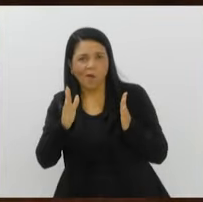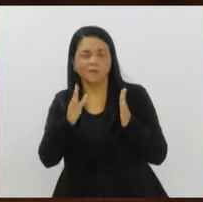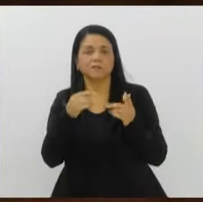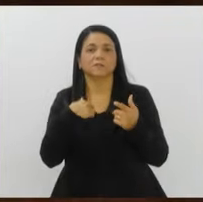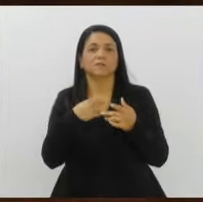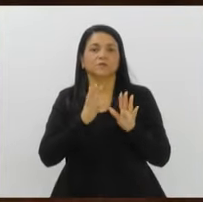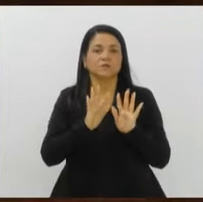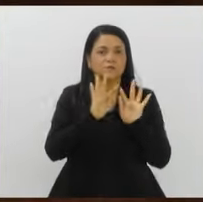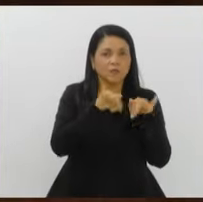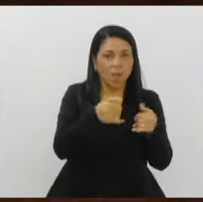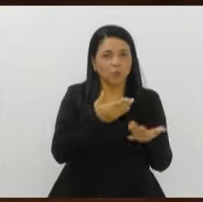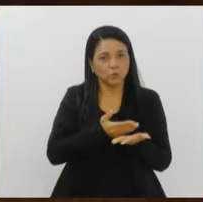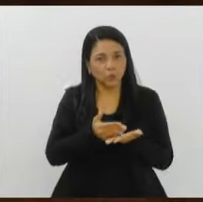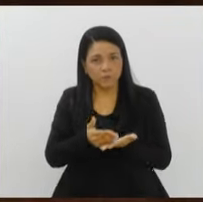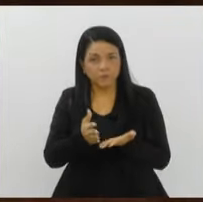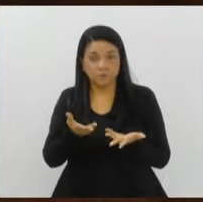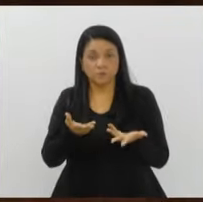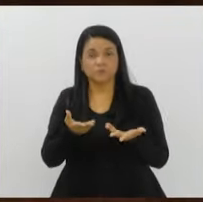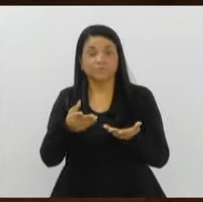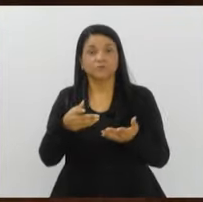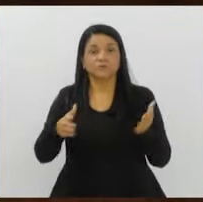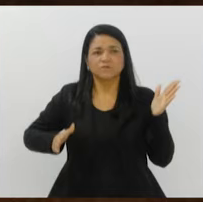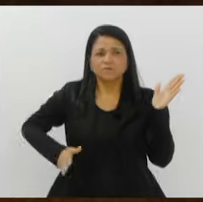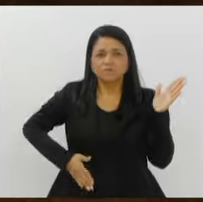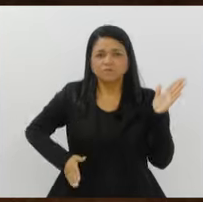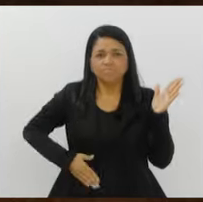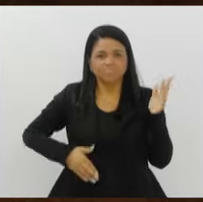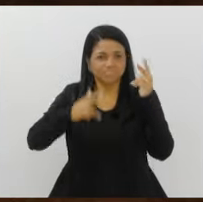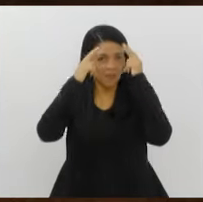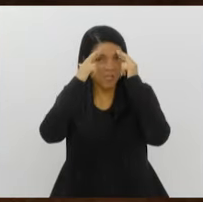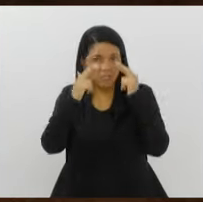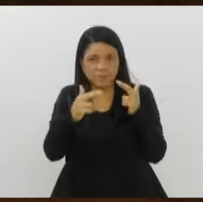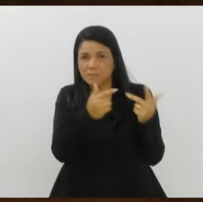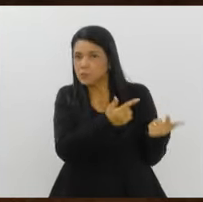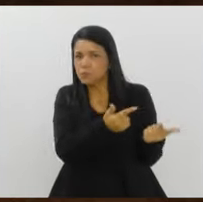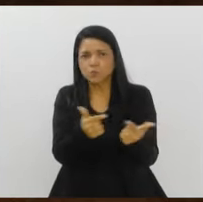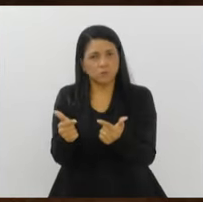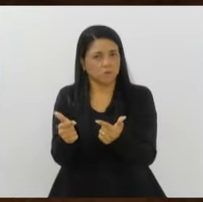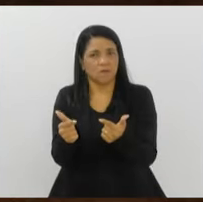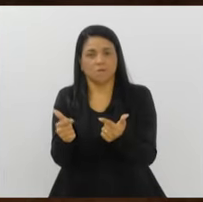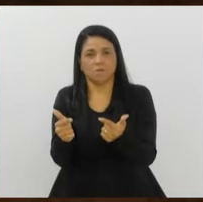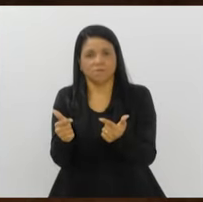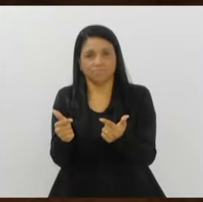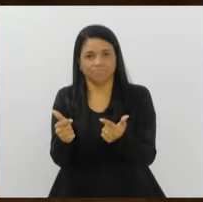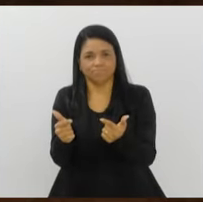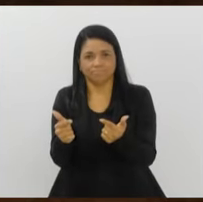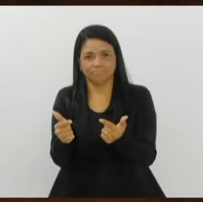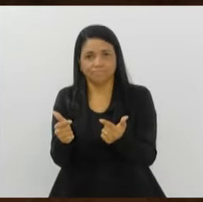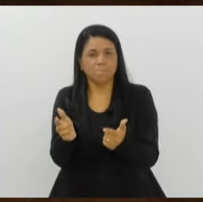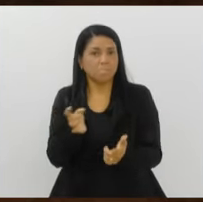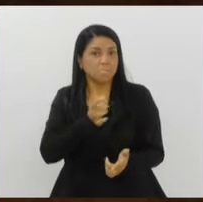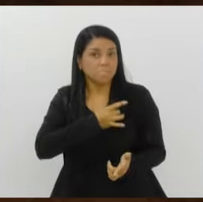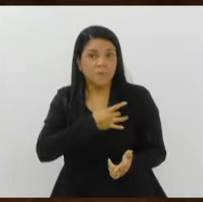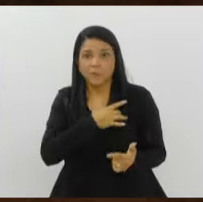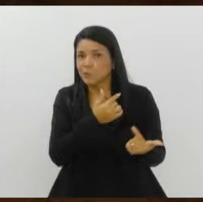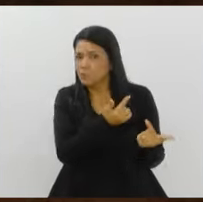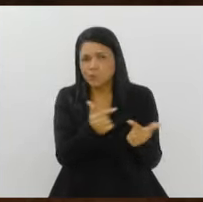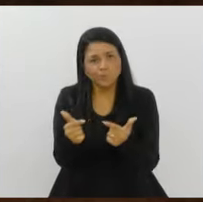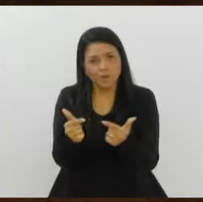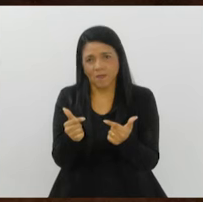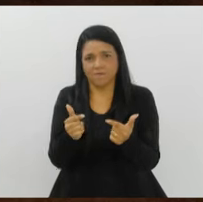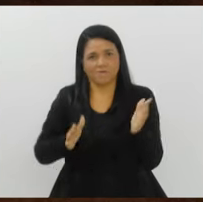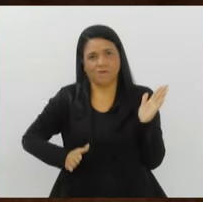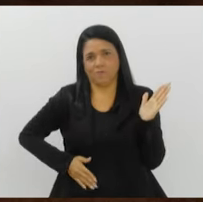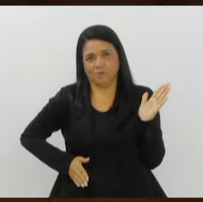inicial. Os vagabundos perderam o respeito, literalmente eles perderam o medo. Hoje,